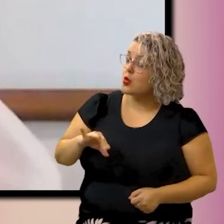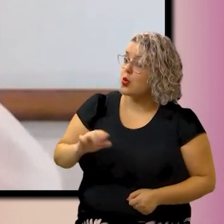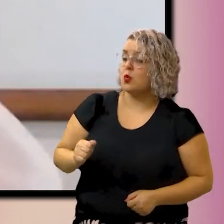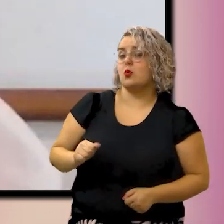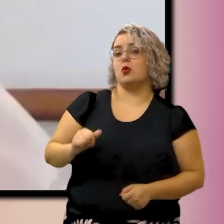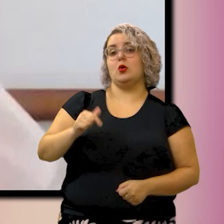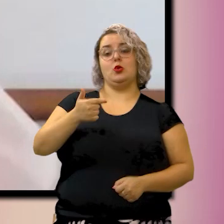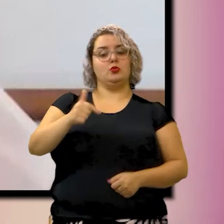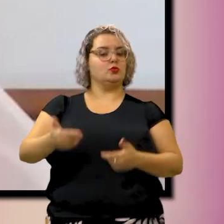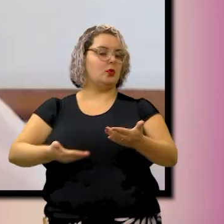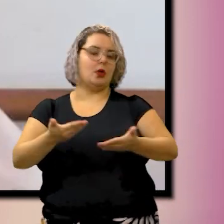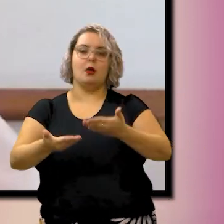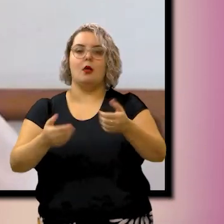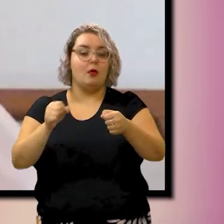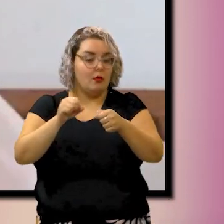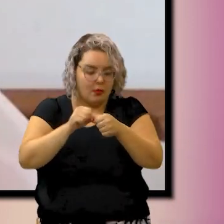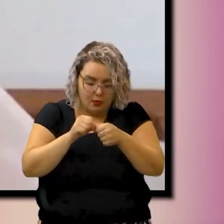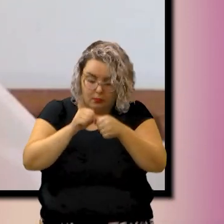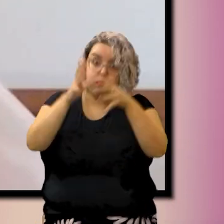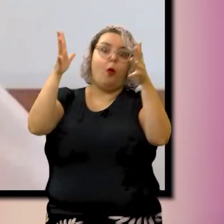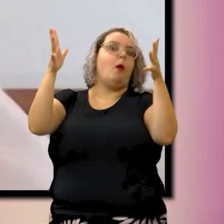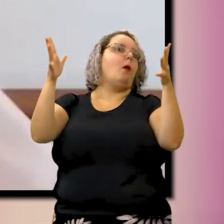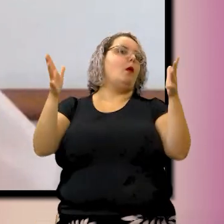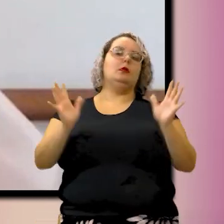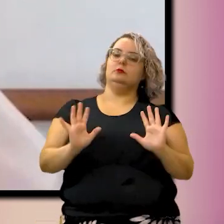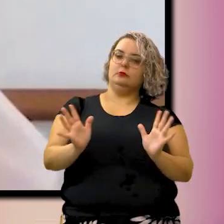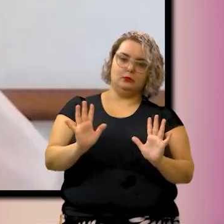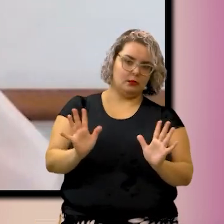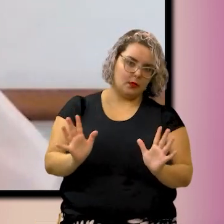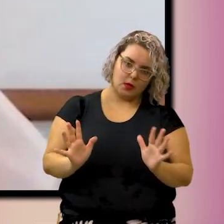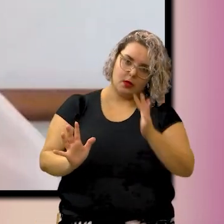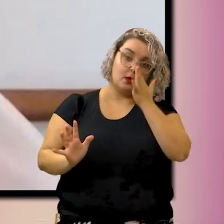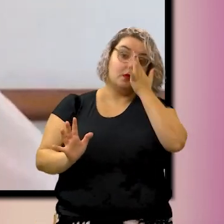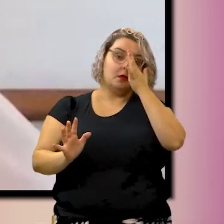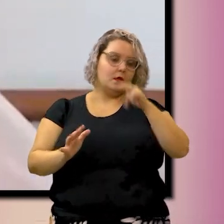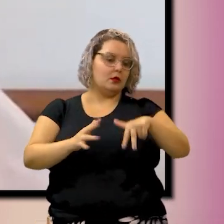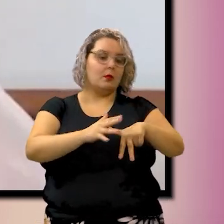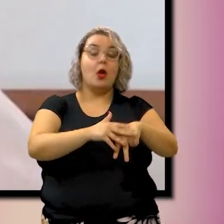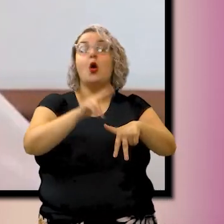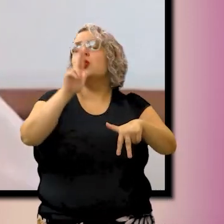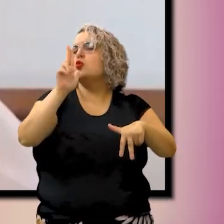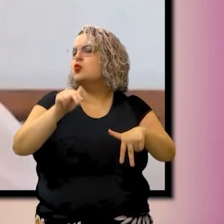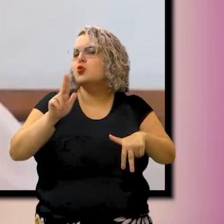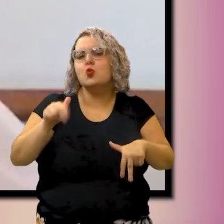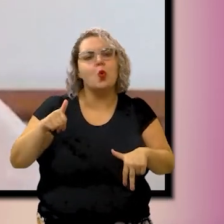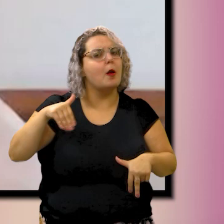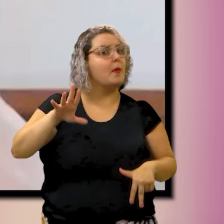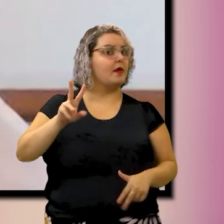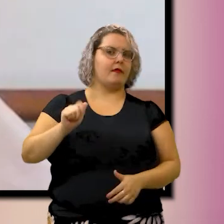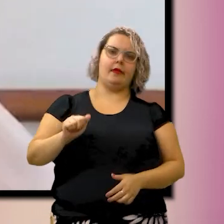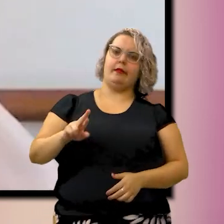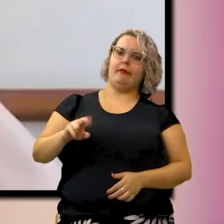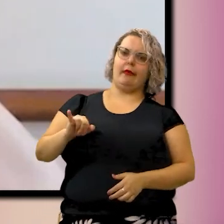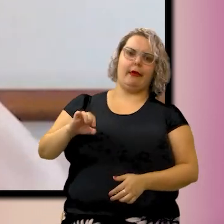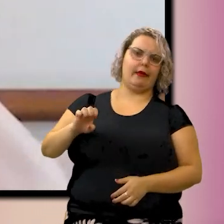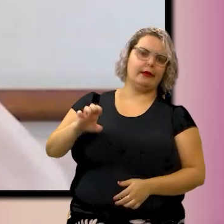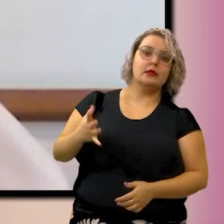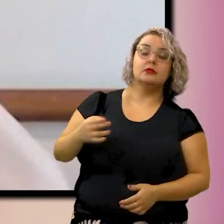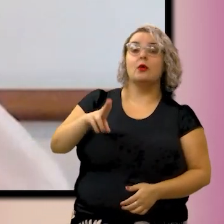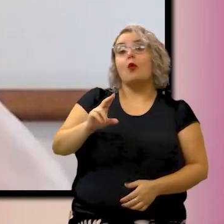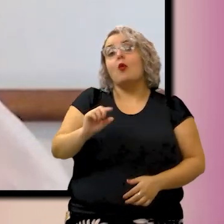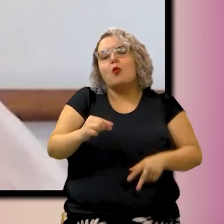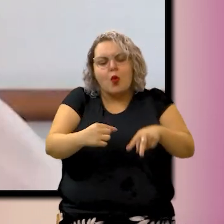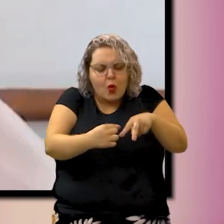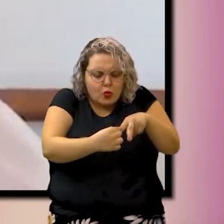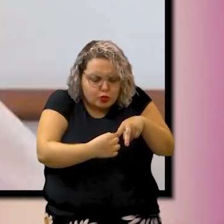Então, não existe nenhum tratamento que seja totalmente milagroso e que o paciente nunca mais vai ter varizes ou vai ter vasinhos na